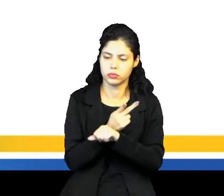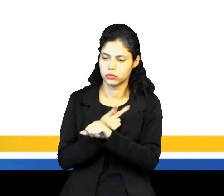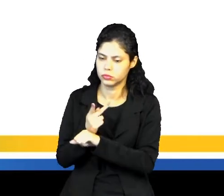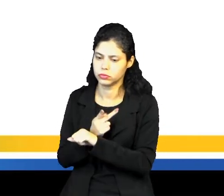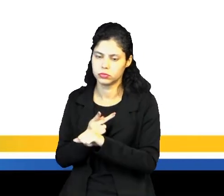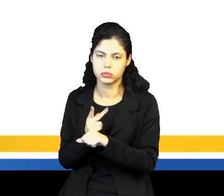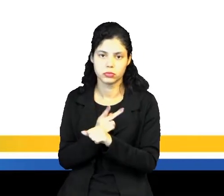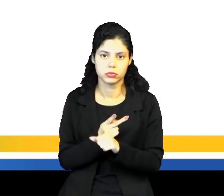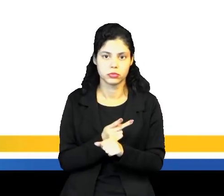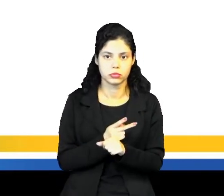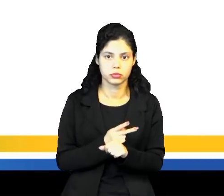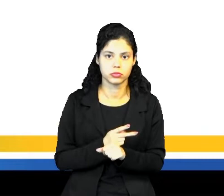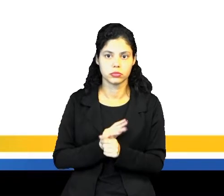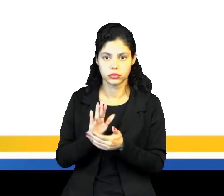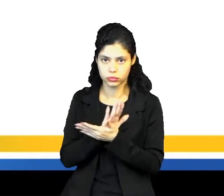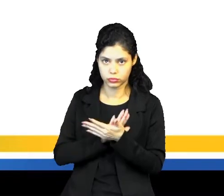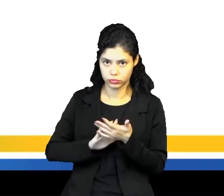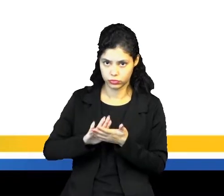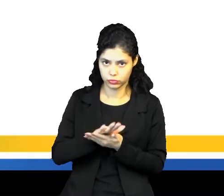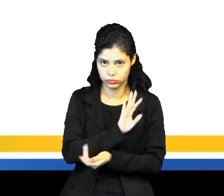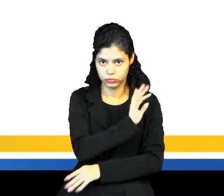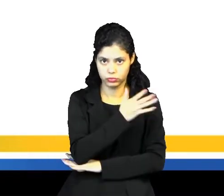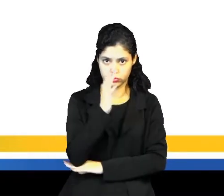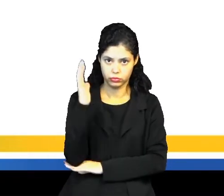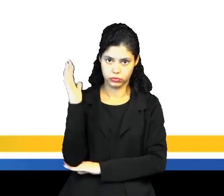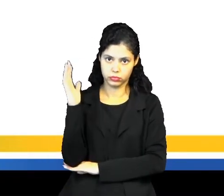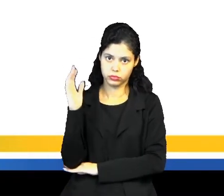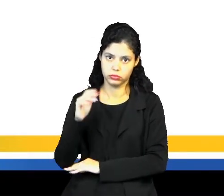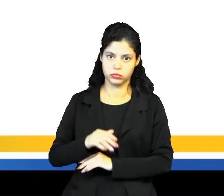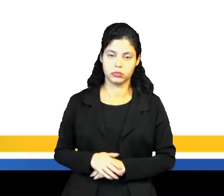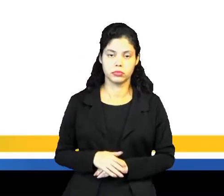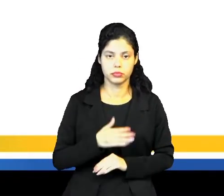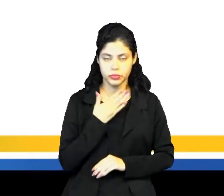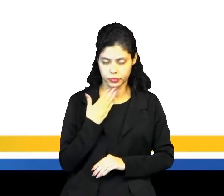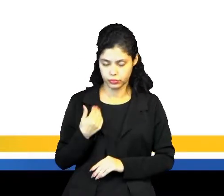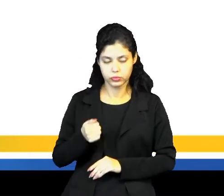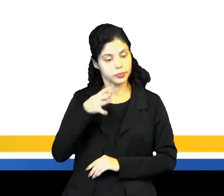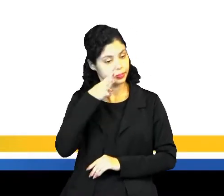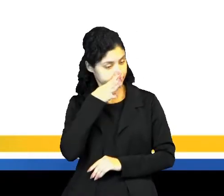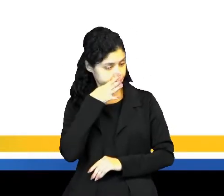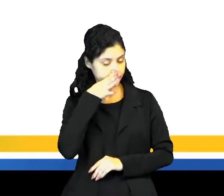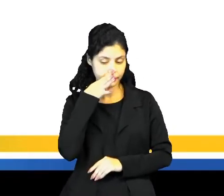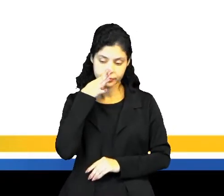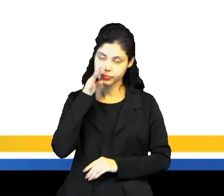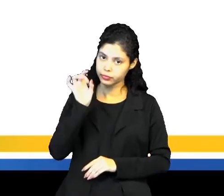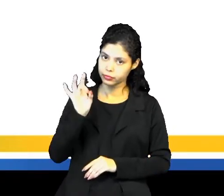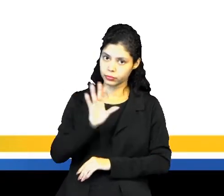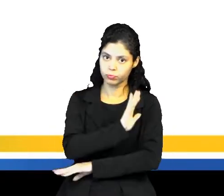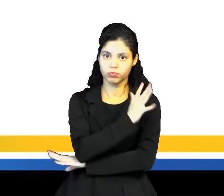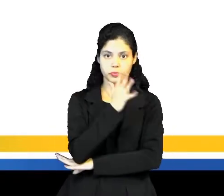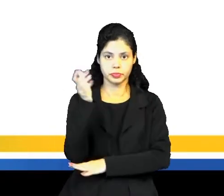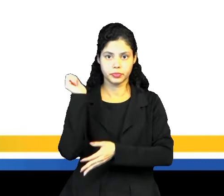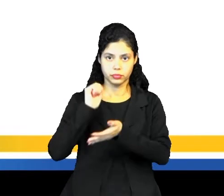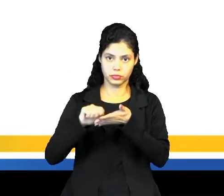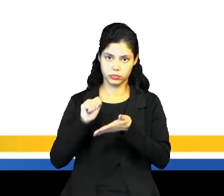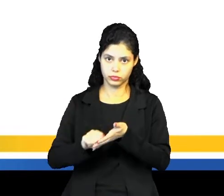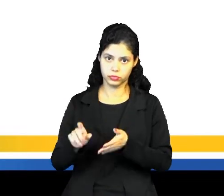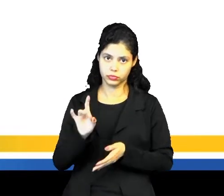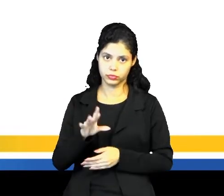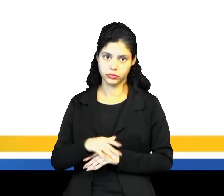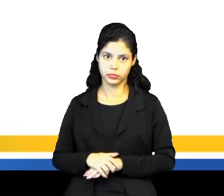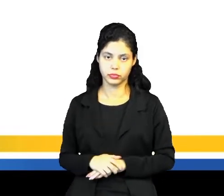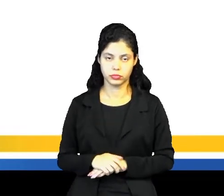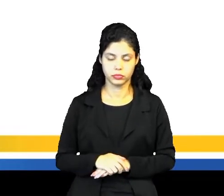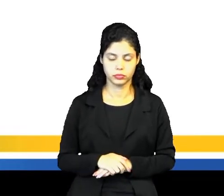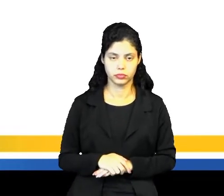procura interferir, né, na natureza, né? Ele prefere mais admirar, né? Escrever sobre,